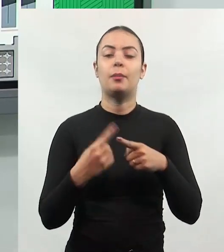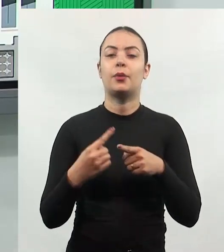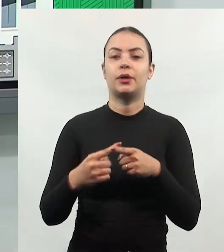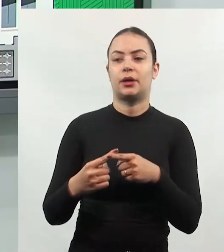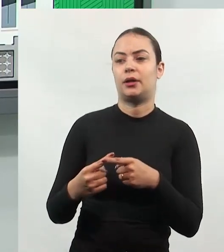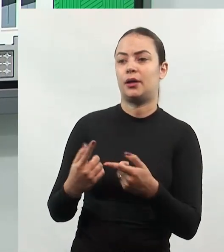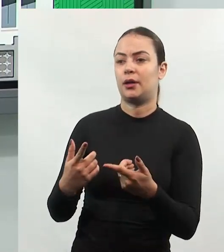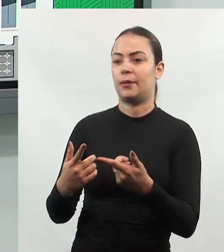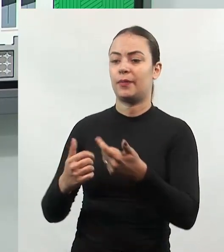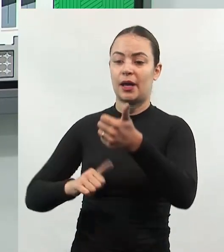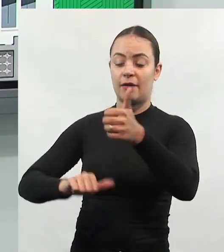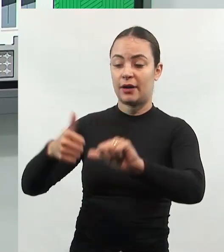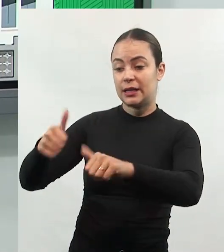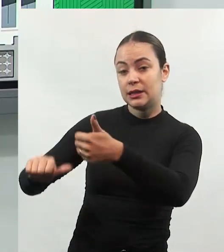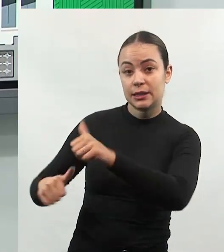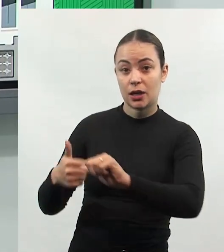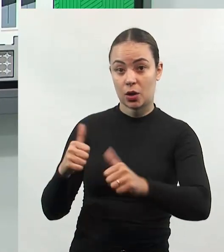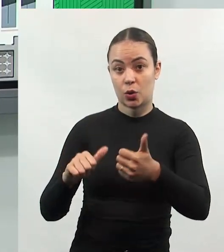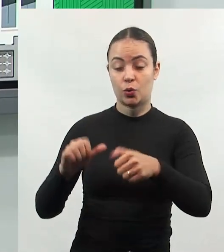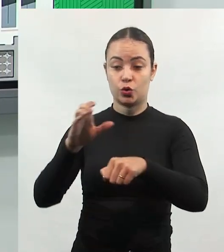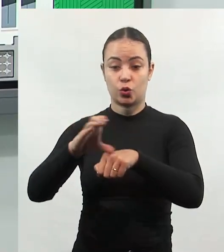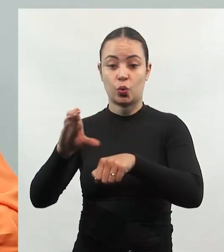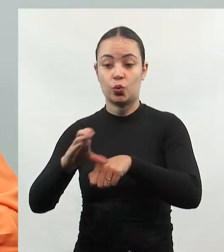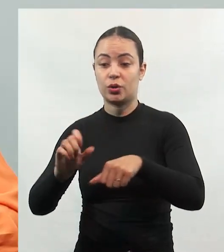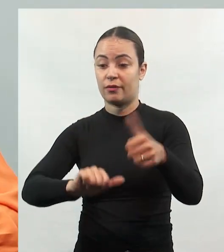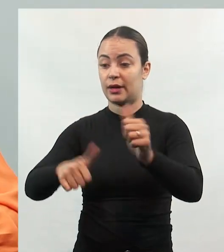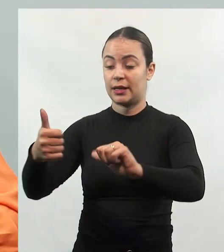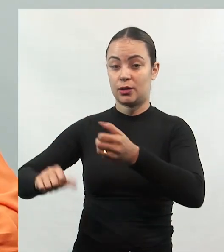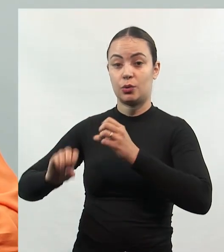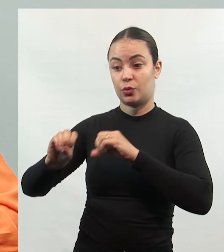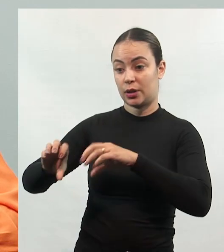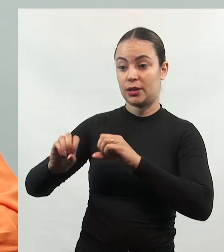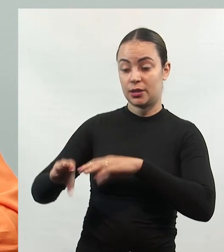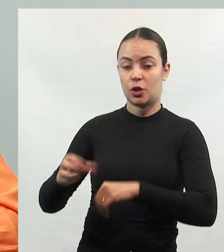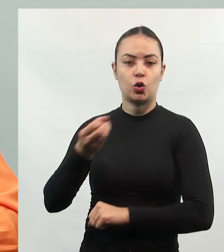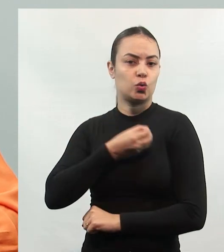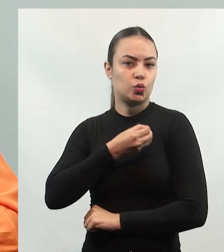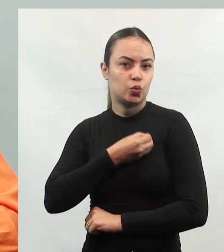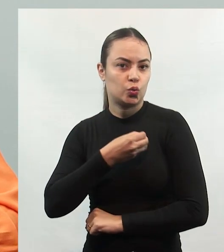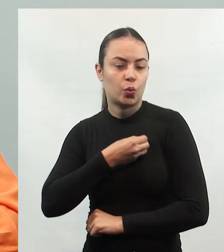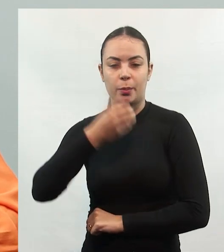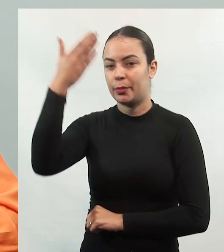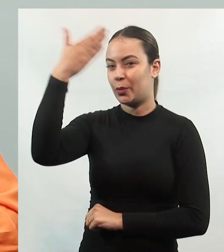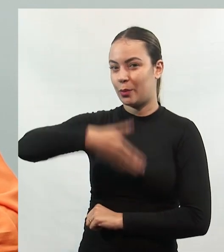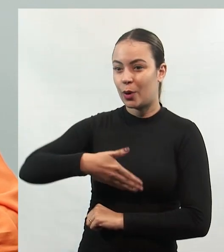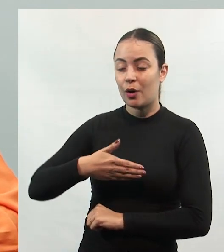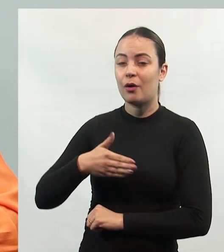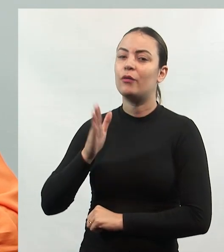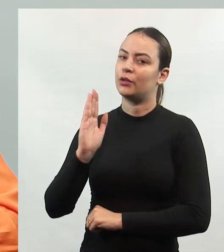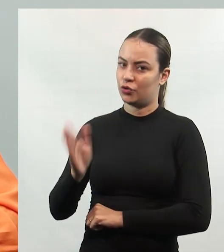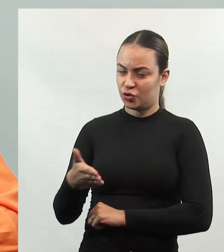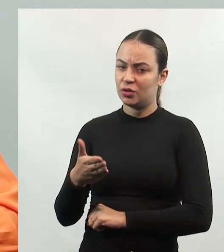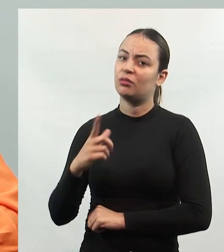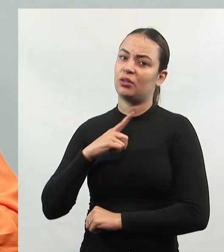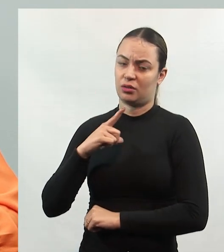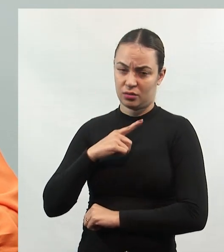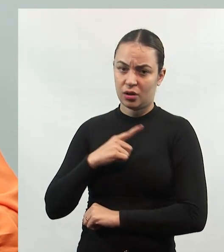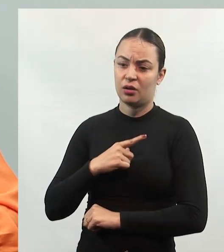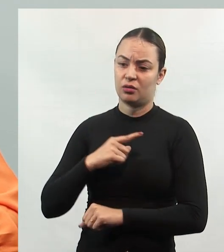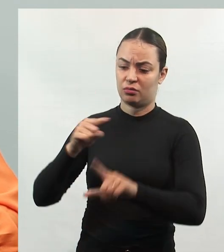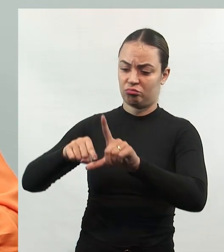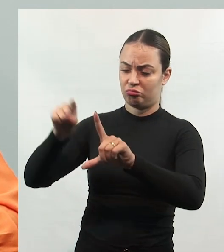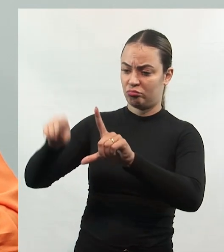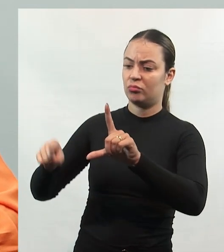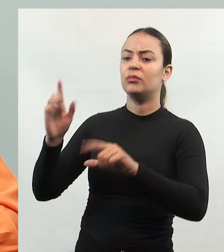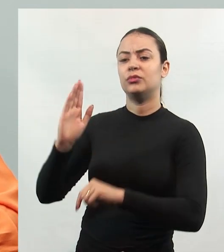para torná-la mais conectada com a realidade. Isso, Eline, e assim, unindo aí o que a Sheila tem colocado, a Elaine, e